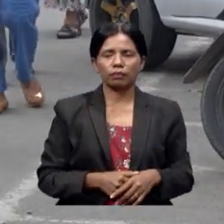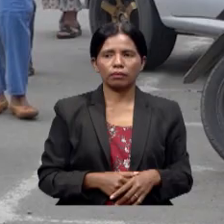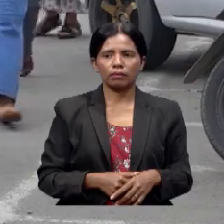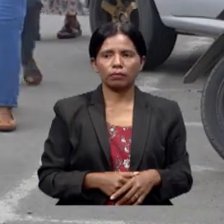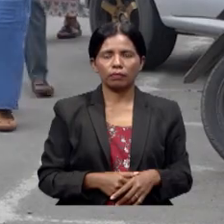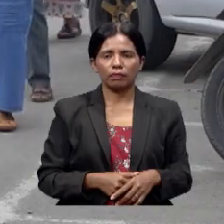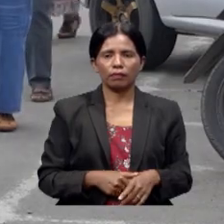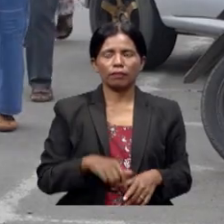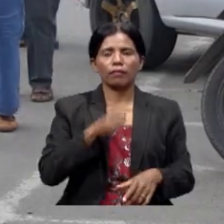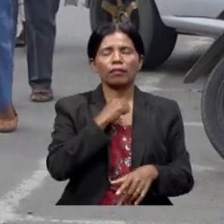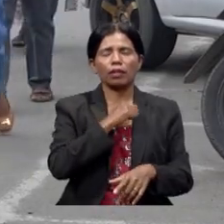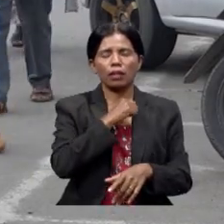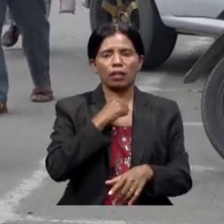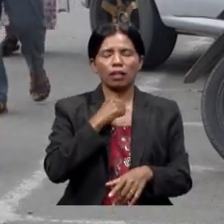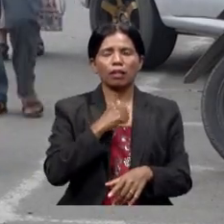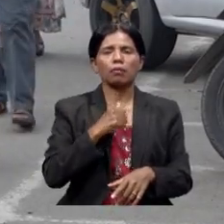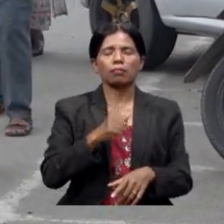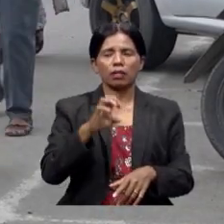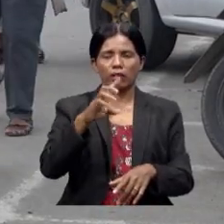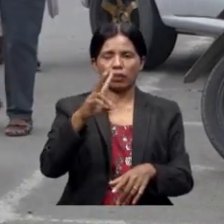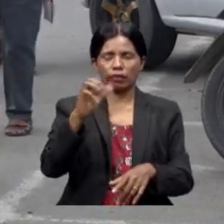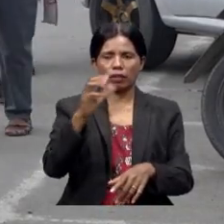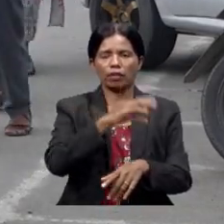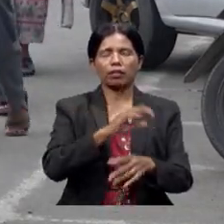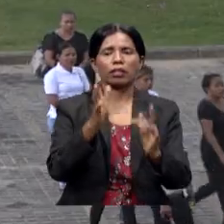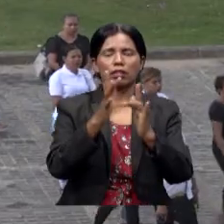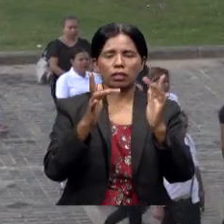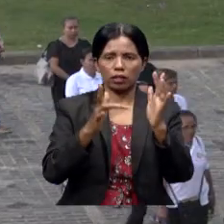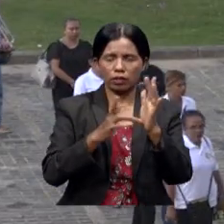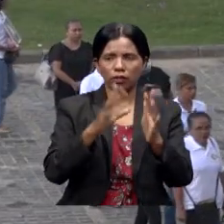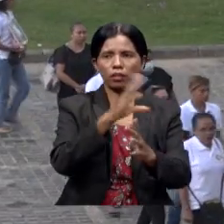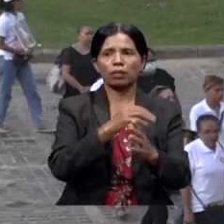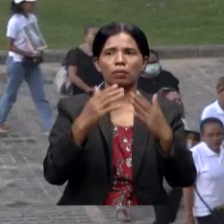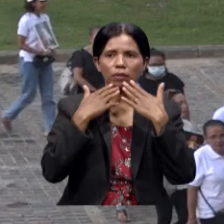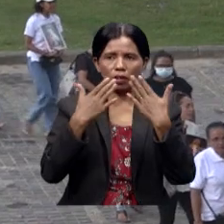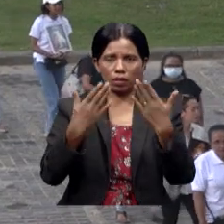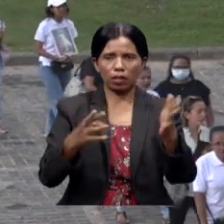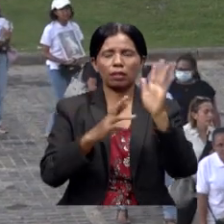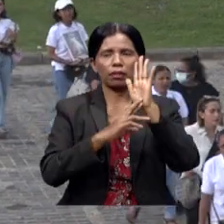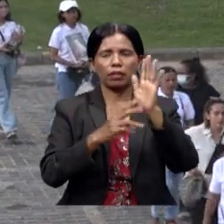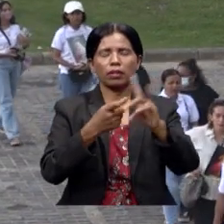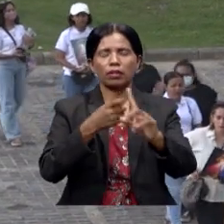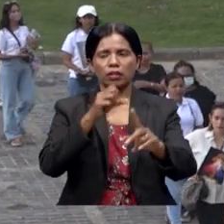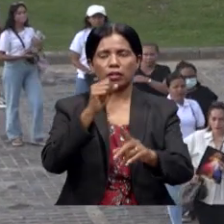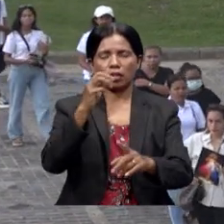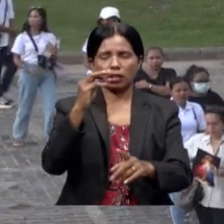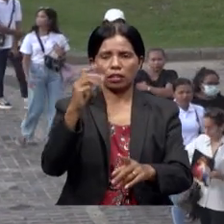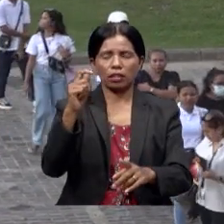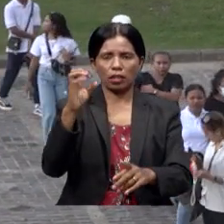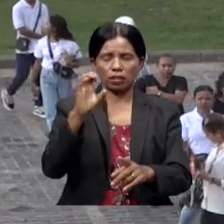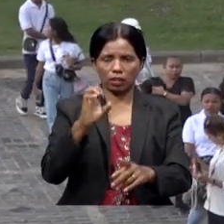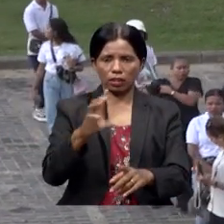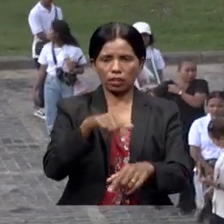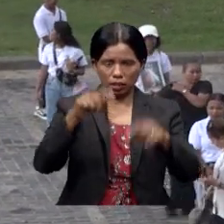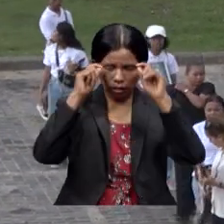Amo Evaristo da Costa Fernandes, o devoto Jesus Divina Misericórdia, agradece para o representante Santa Ceia Timor-Leste, também